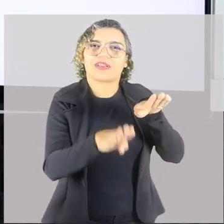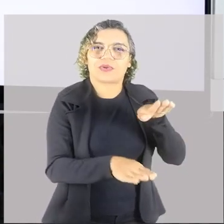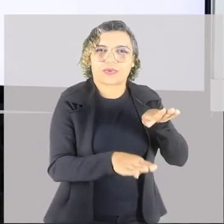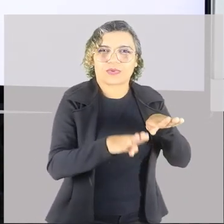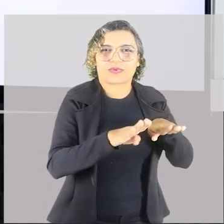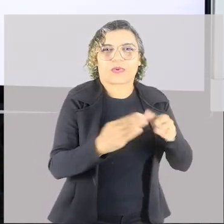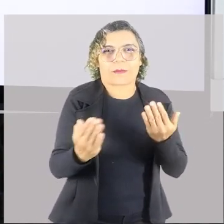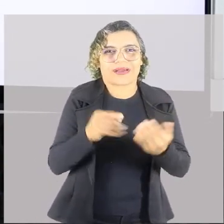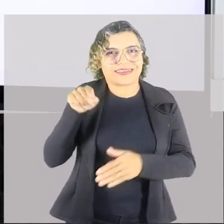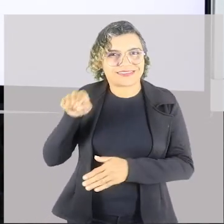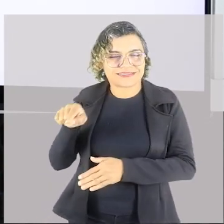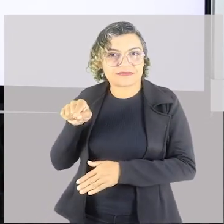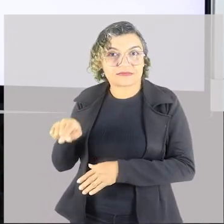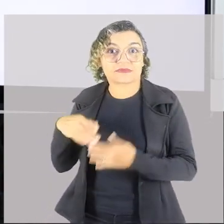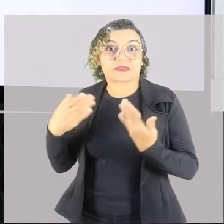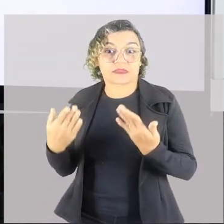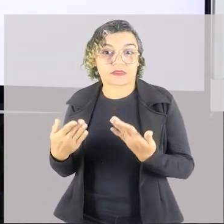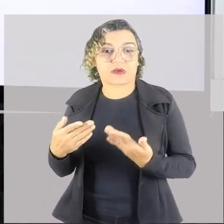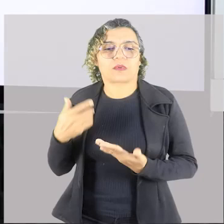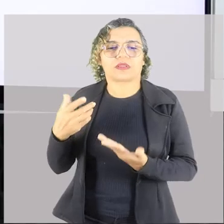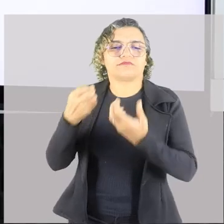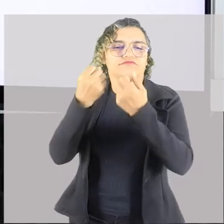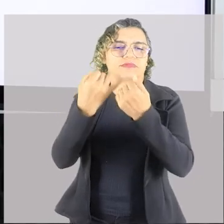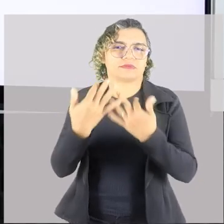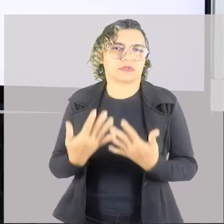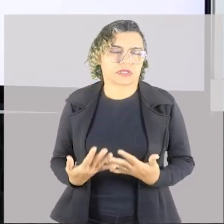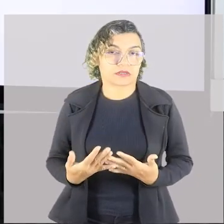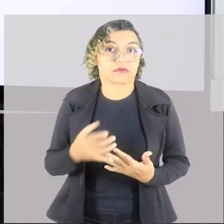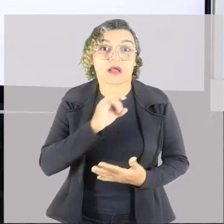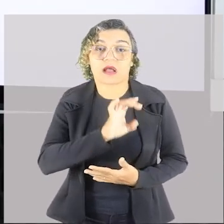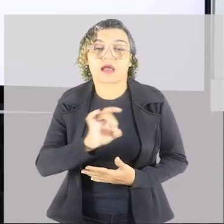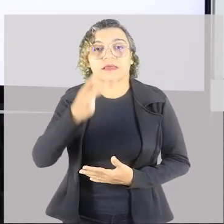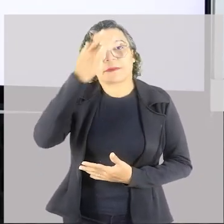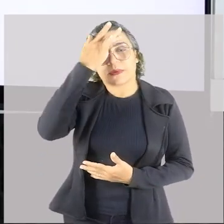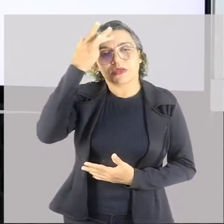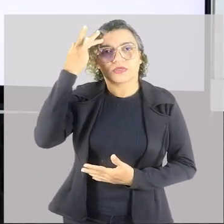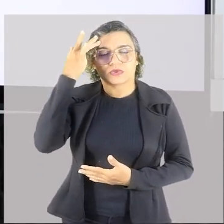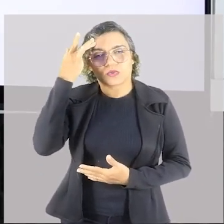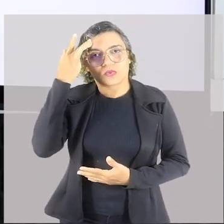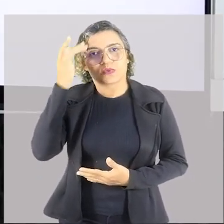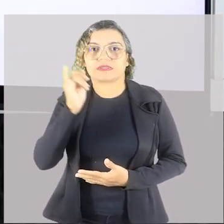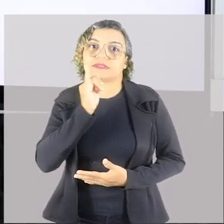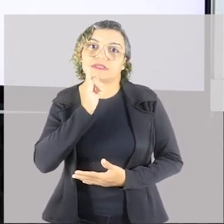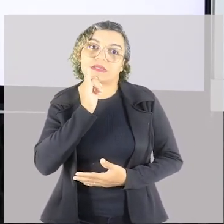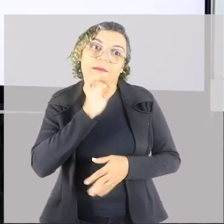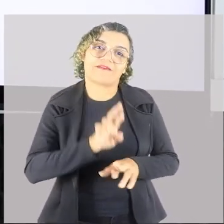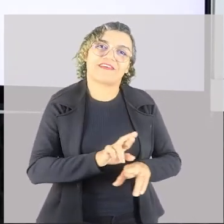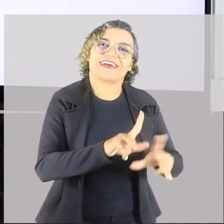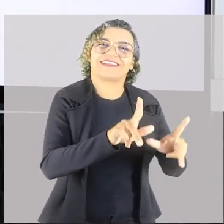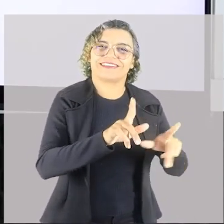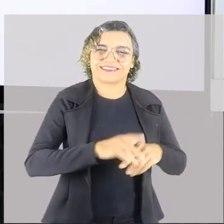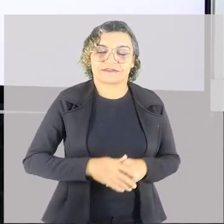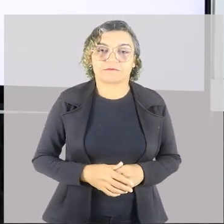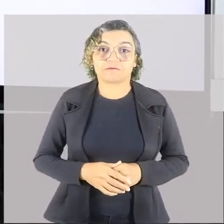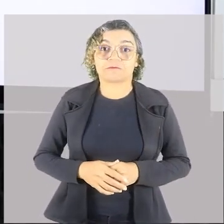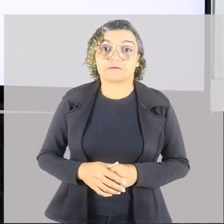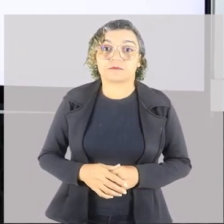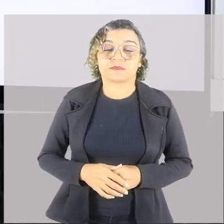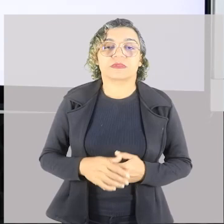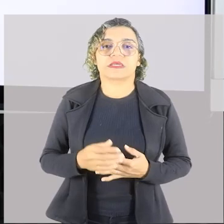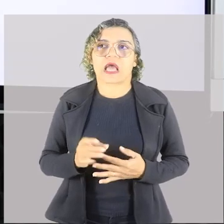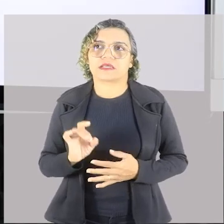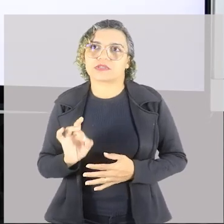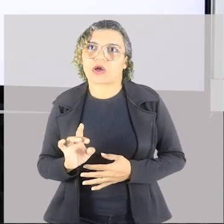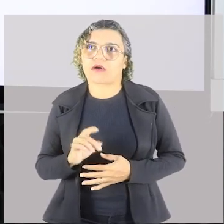o Montaigne está esclarecendo essa ideia, que cada pessoa considera bárbaro aquilo que na verdade é diferente. E não só por